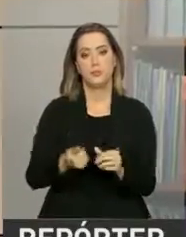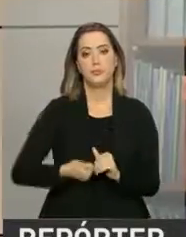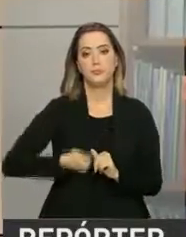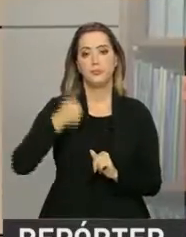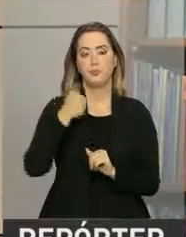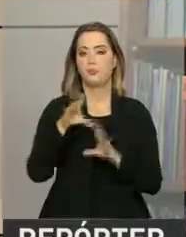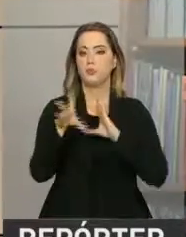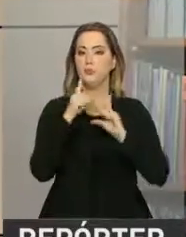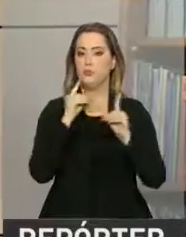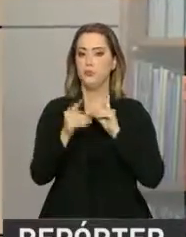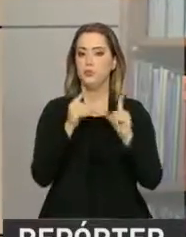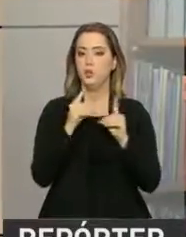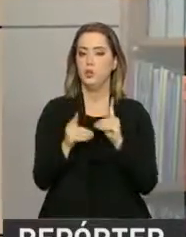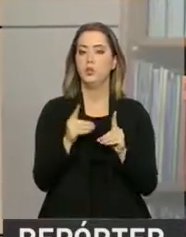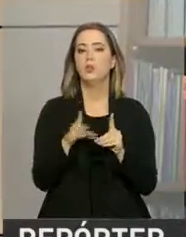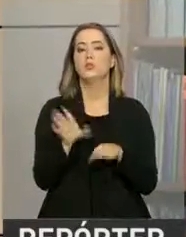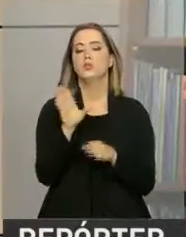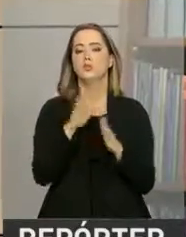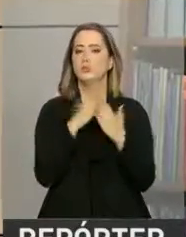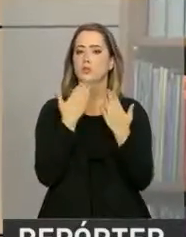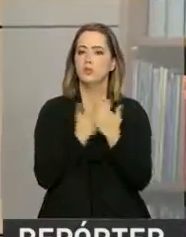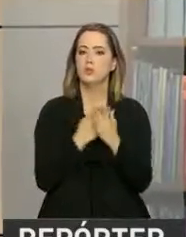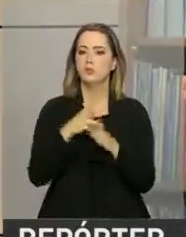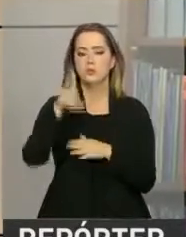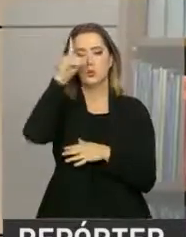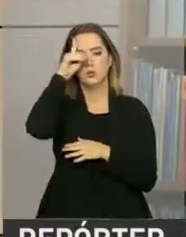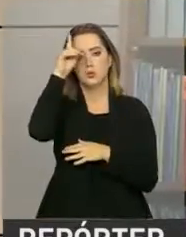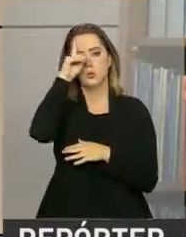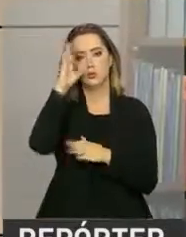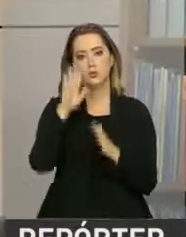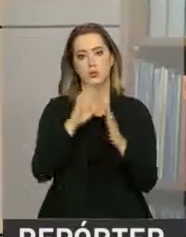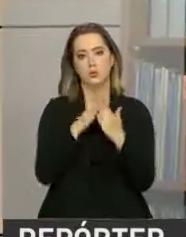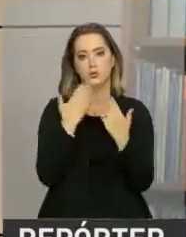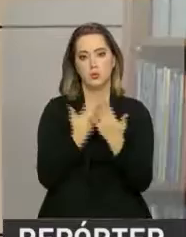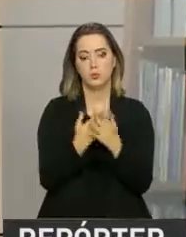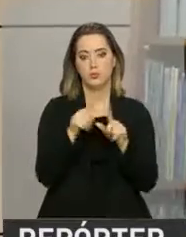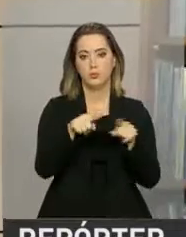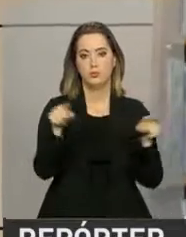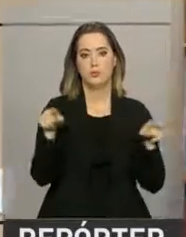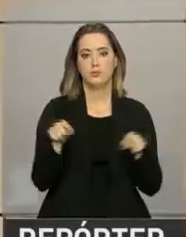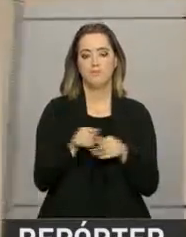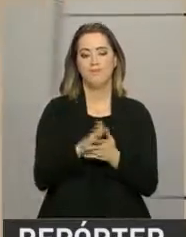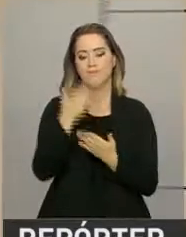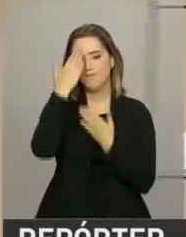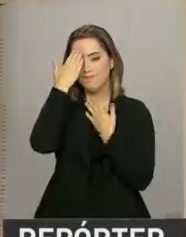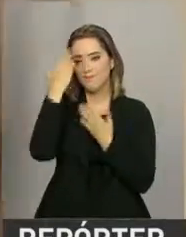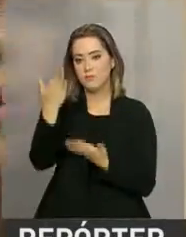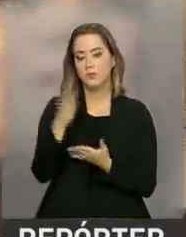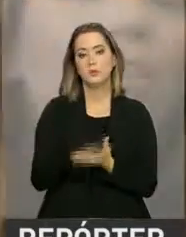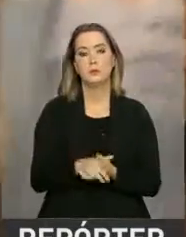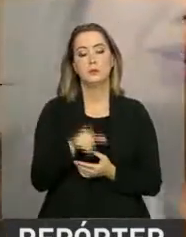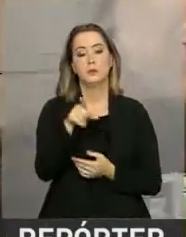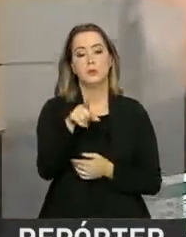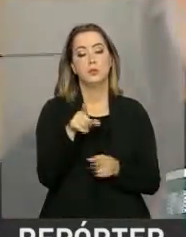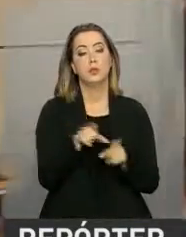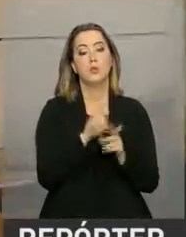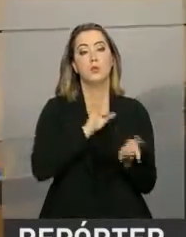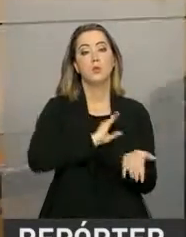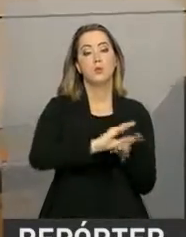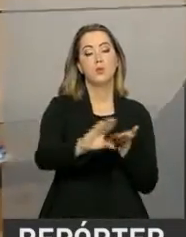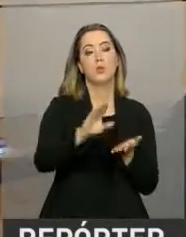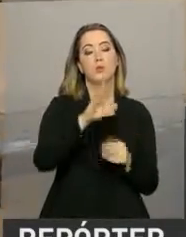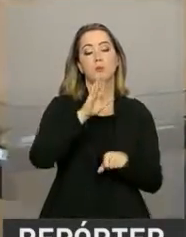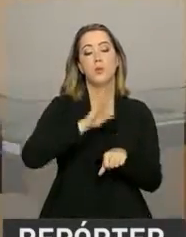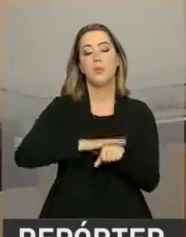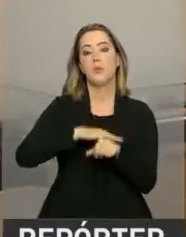no debate escolar, dentro do dia a dia, na sala de aula. Obrigada, secretário, pela sua entrevista. O investimento no programa